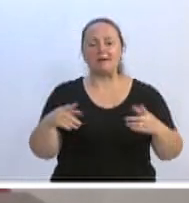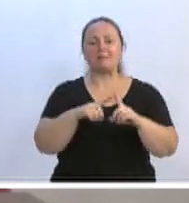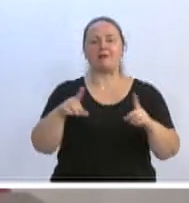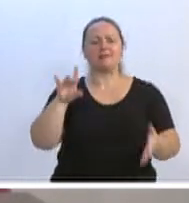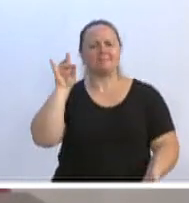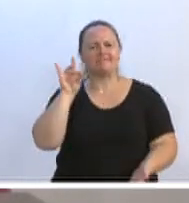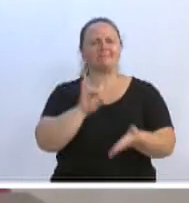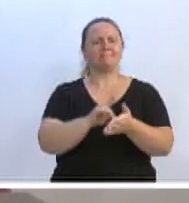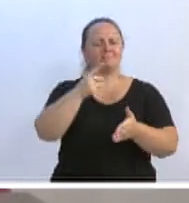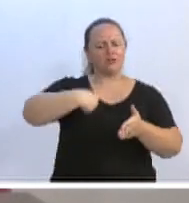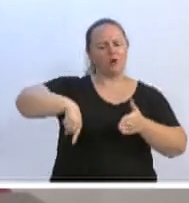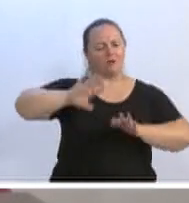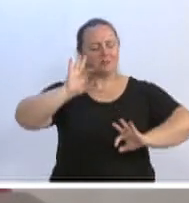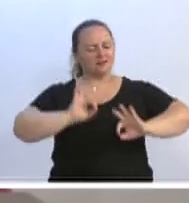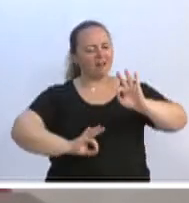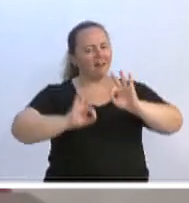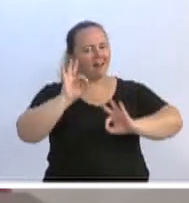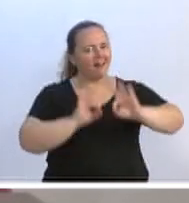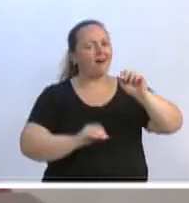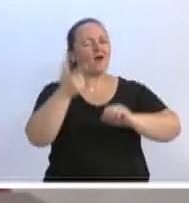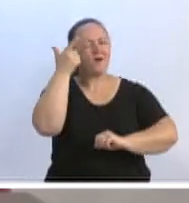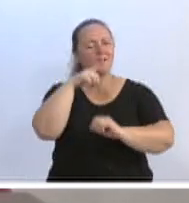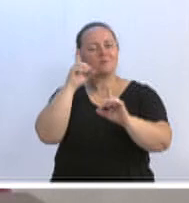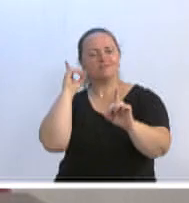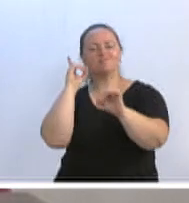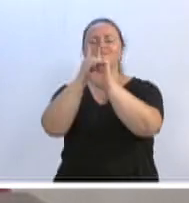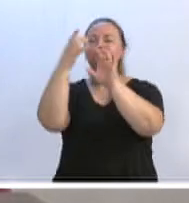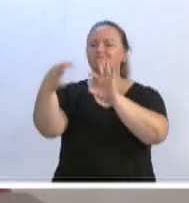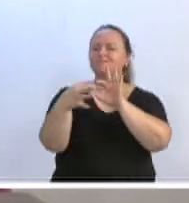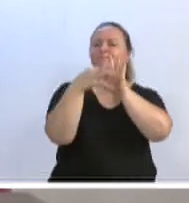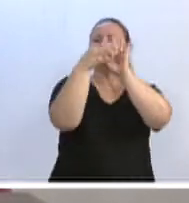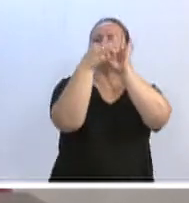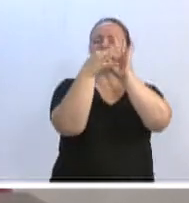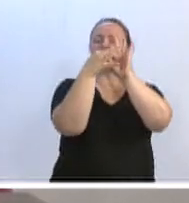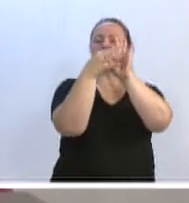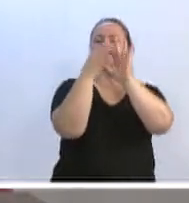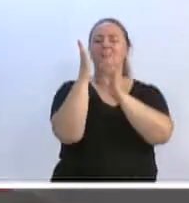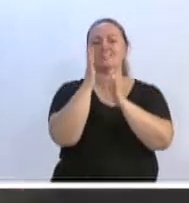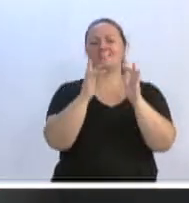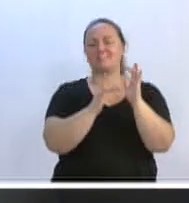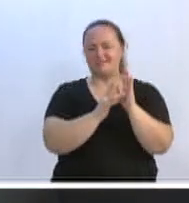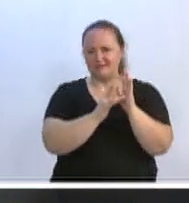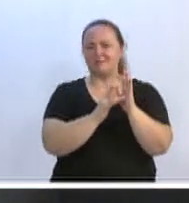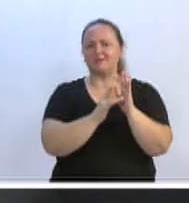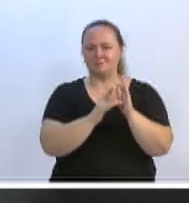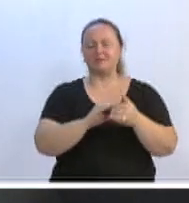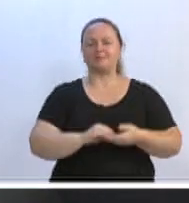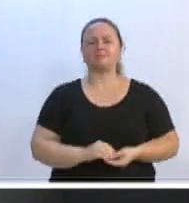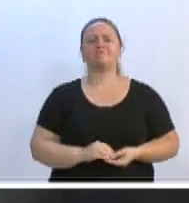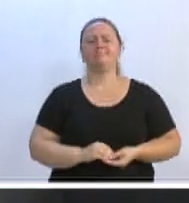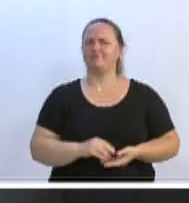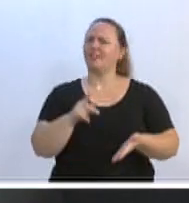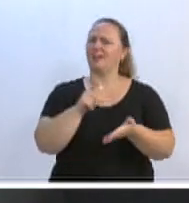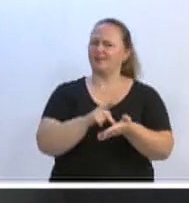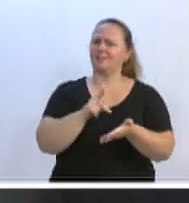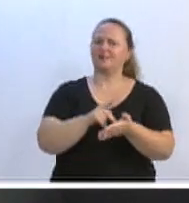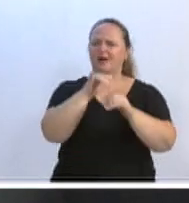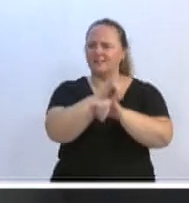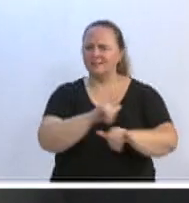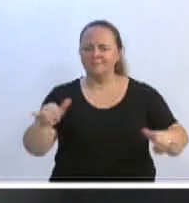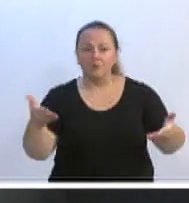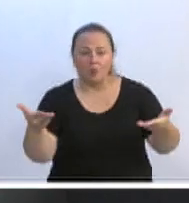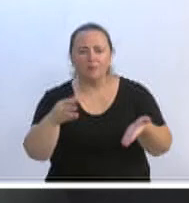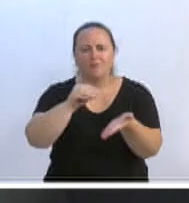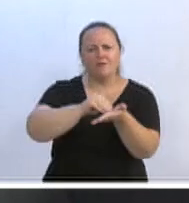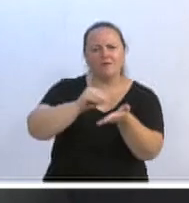temos que estar preparados para nos encontrarmos com o Senhor Jesus Cristo. E eu diria que é isso que está faltando na nossa